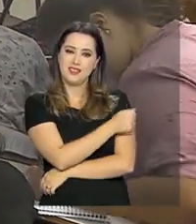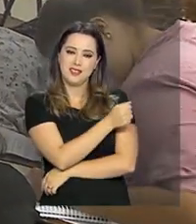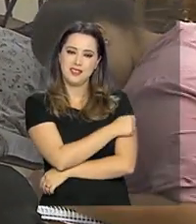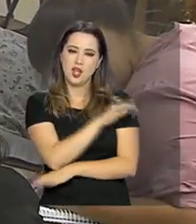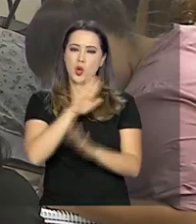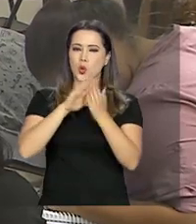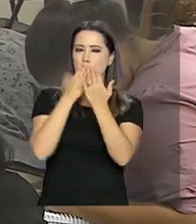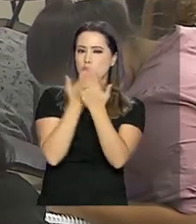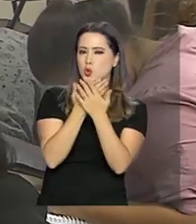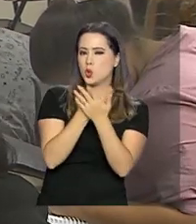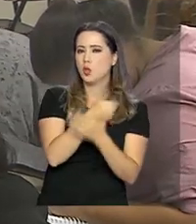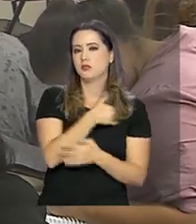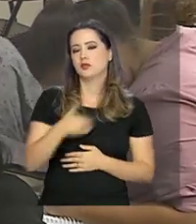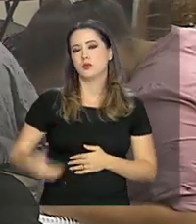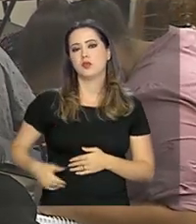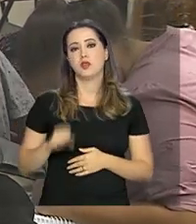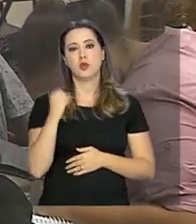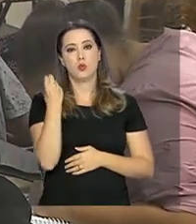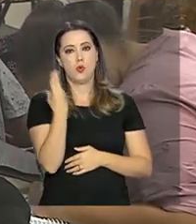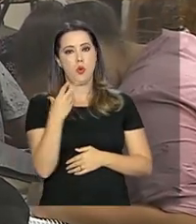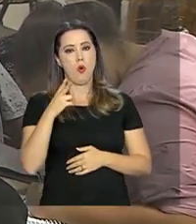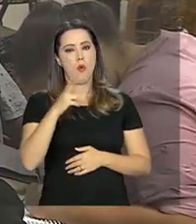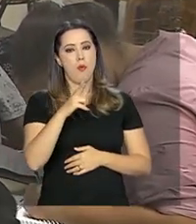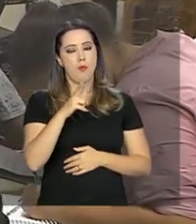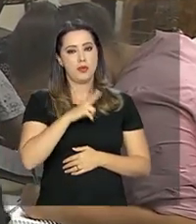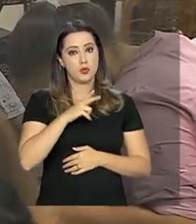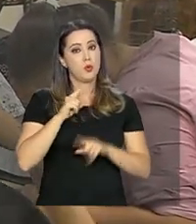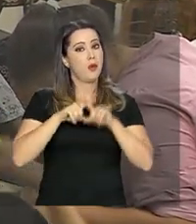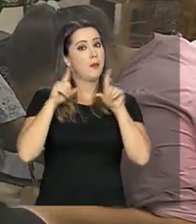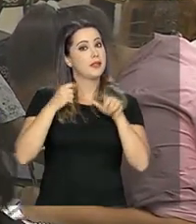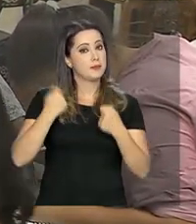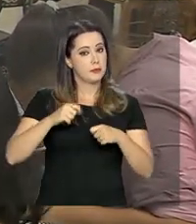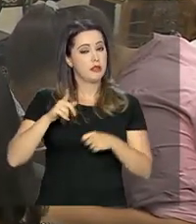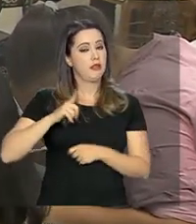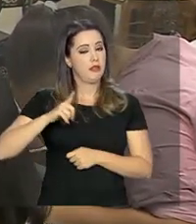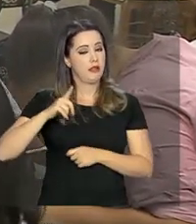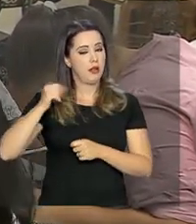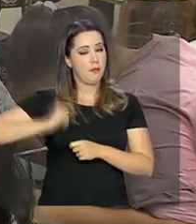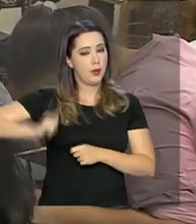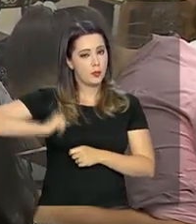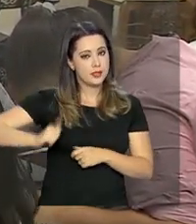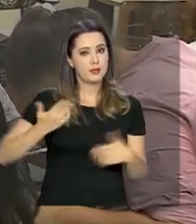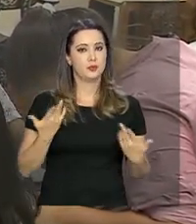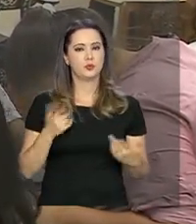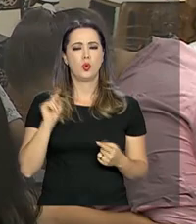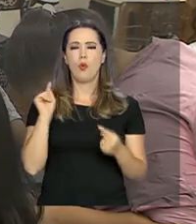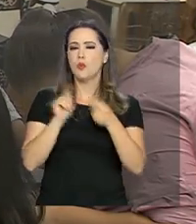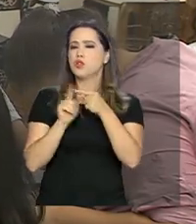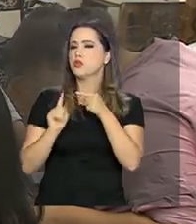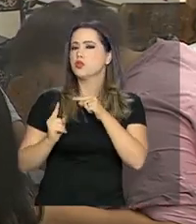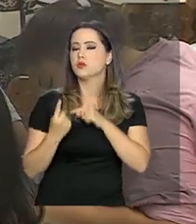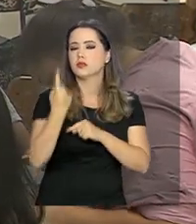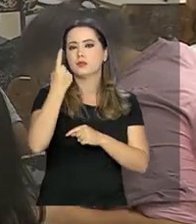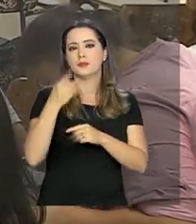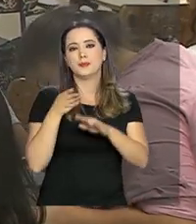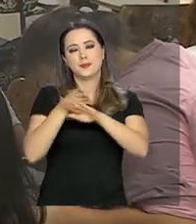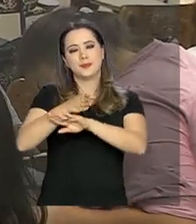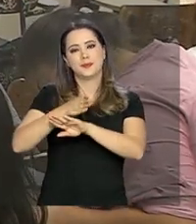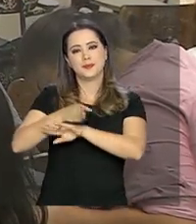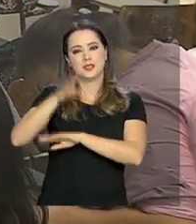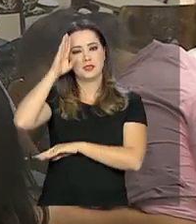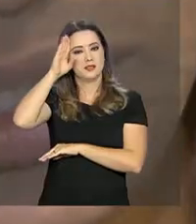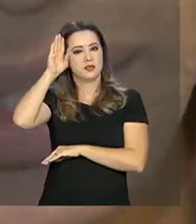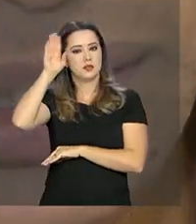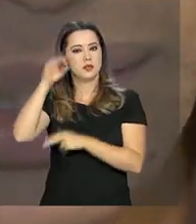bolsa integral no ensino privado todos com um único objetivo garantir uma vaga no ensino superior por meio